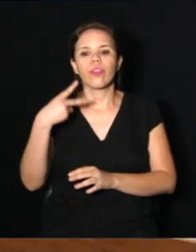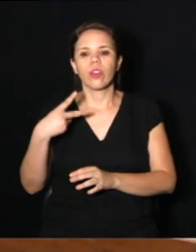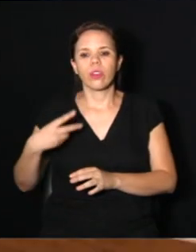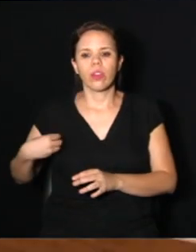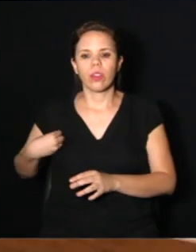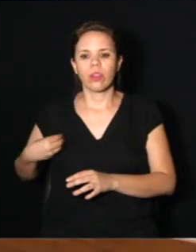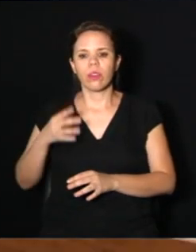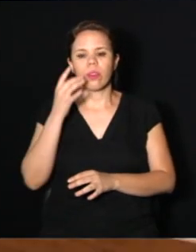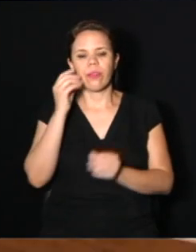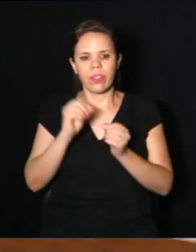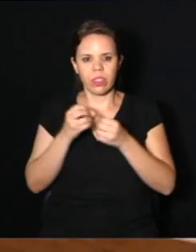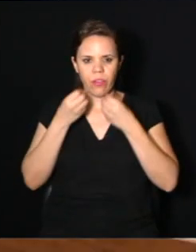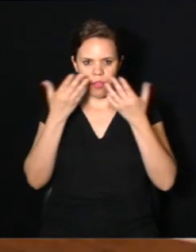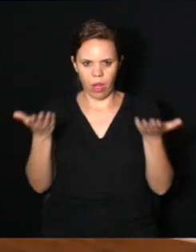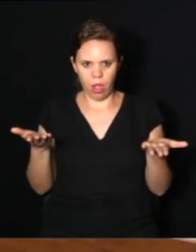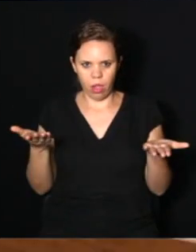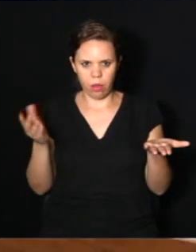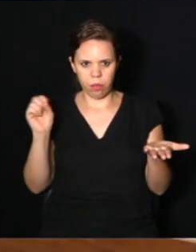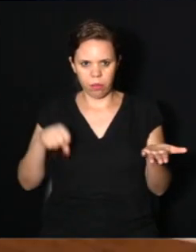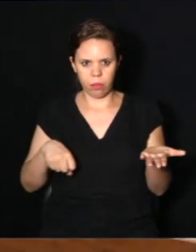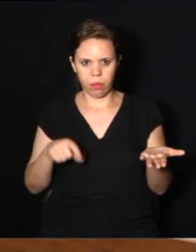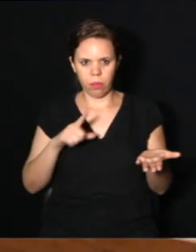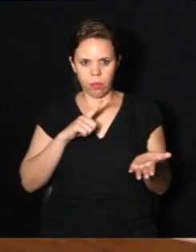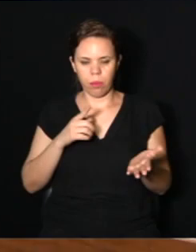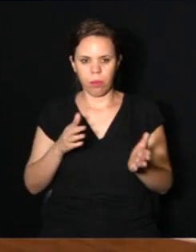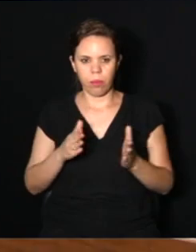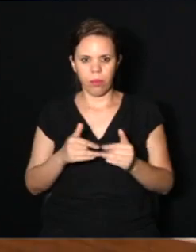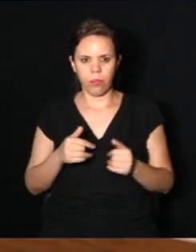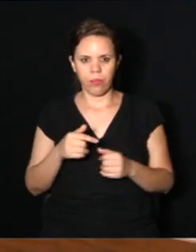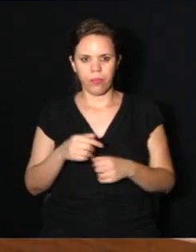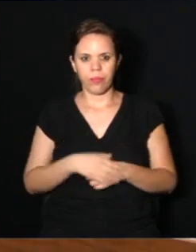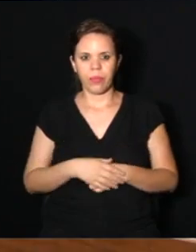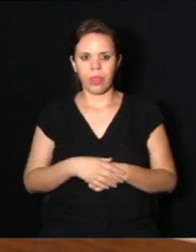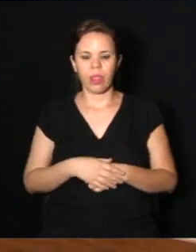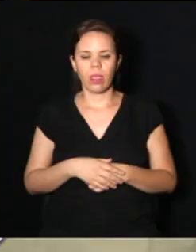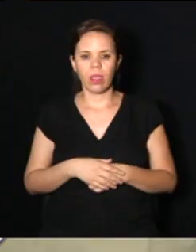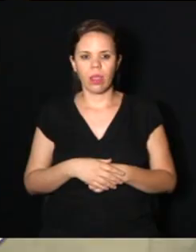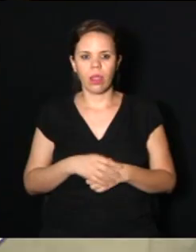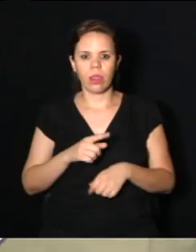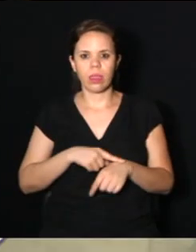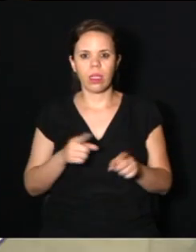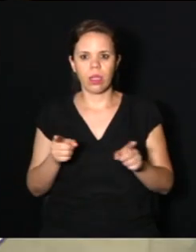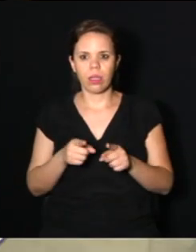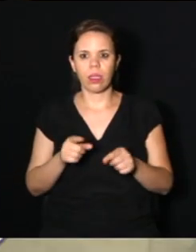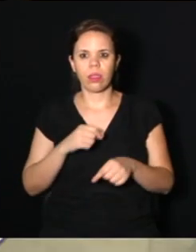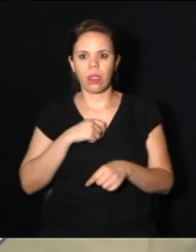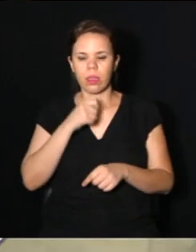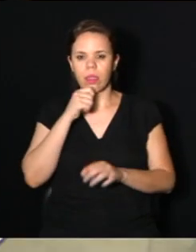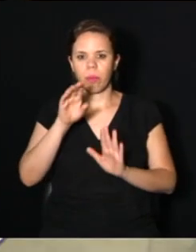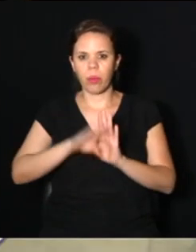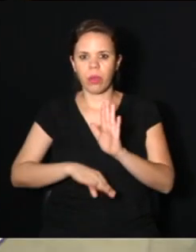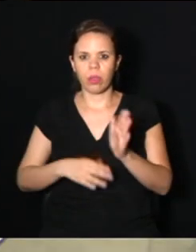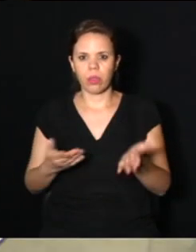uso da palavra. Então, peço apenas bastante brevidade, tá, vereadora? Porque a gente tem ainda uma pauta para tratar, que é a pauta da questão do